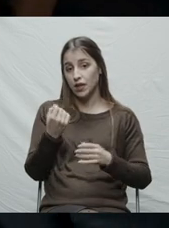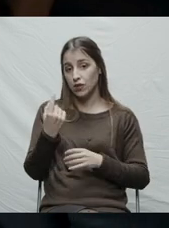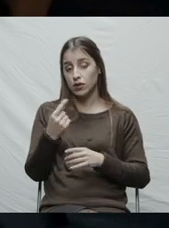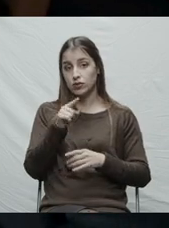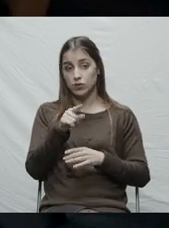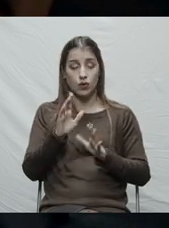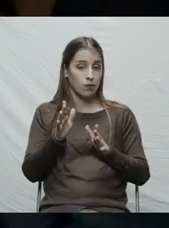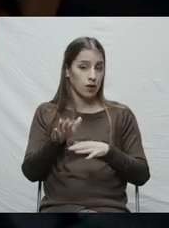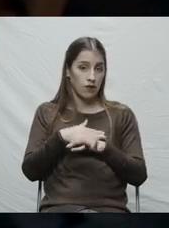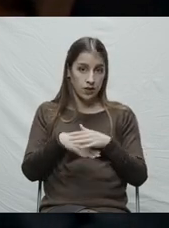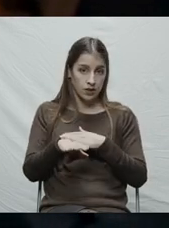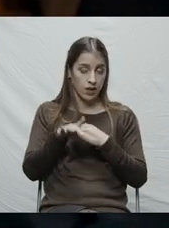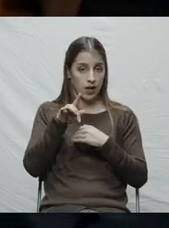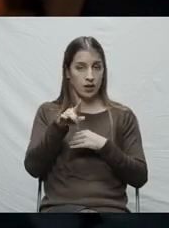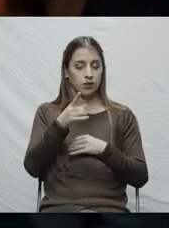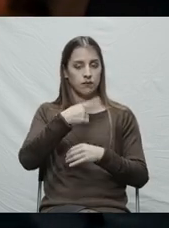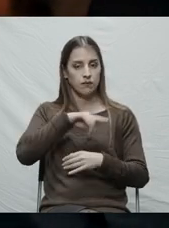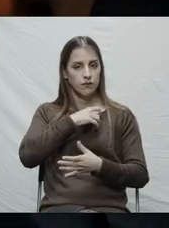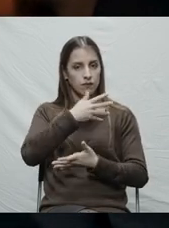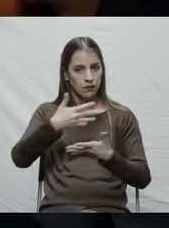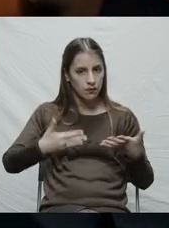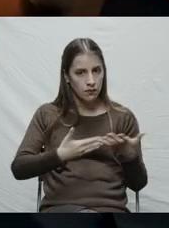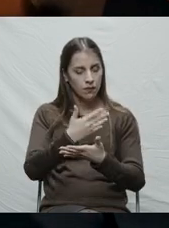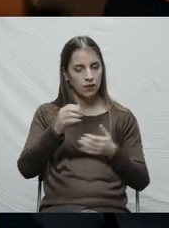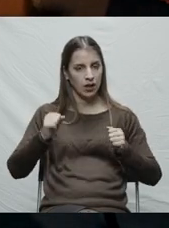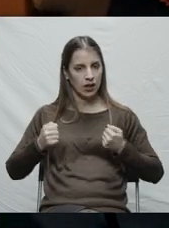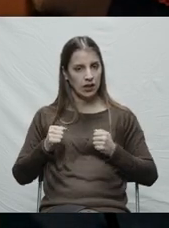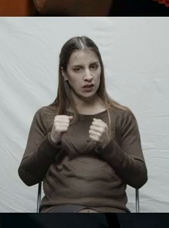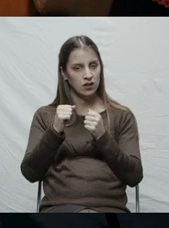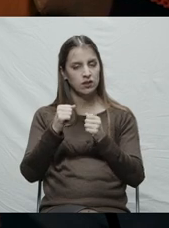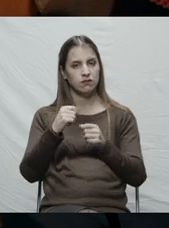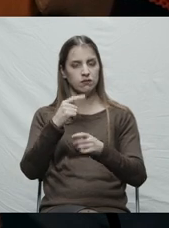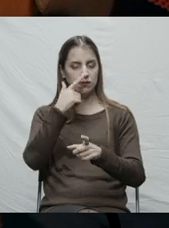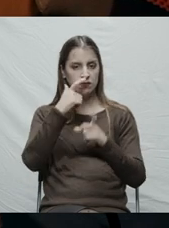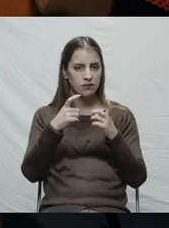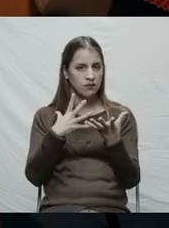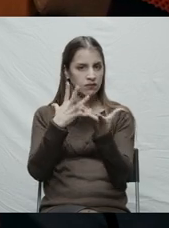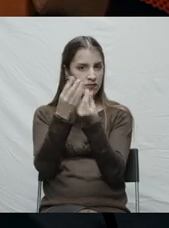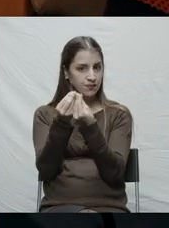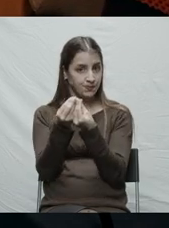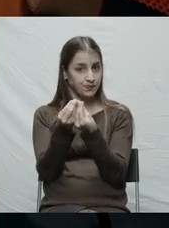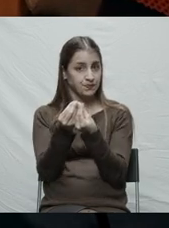a fazer. Nesse sentido, nós partilhamos inquietações com pessoas que, mais do que pelo seu currículo